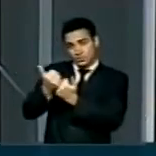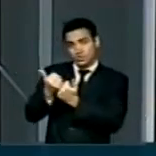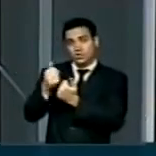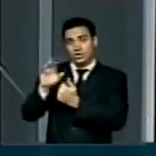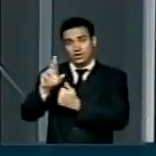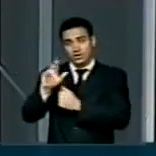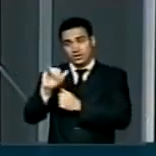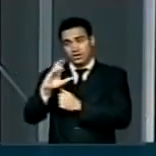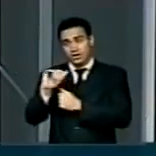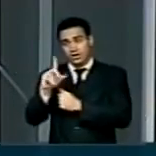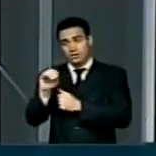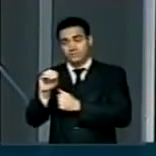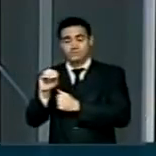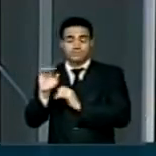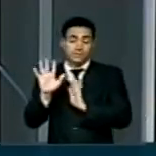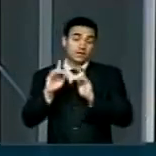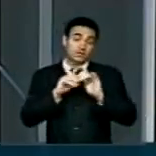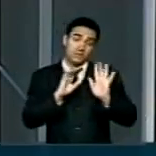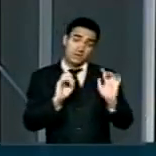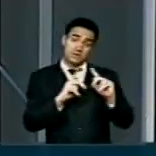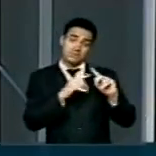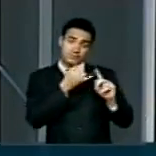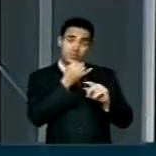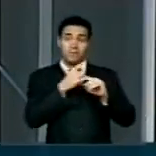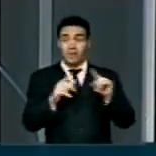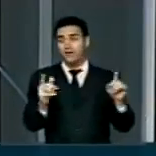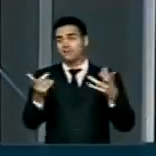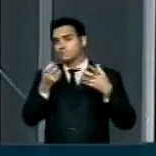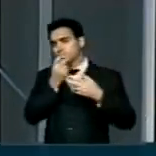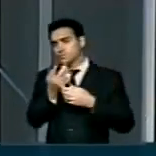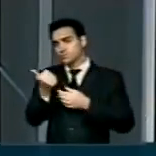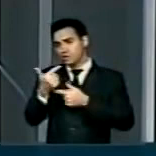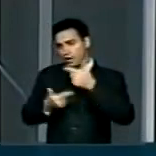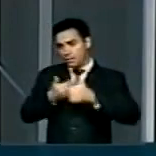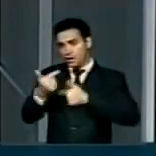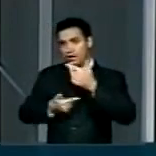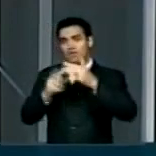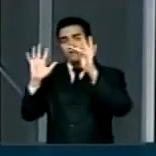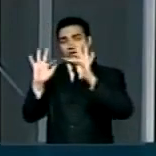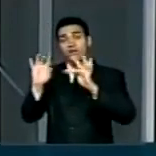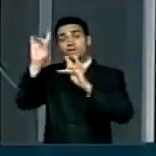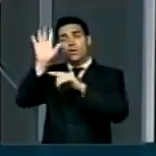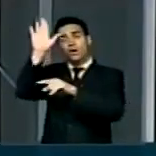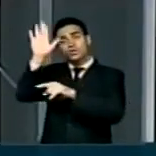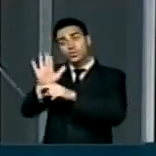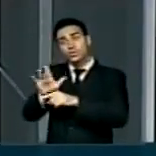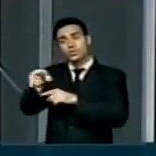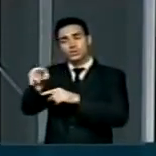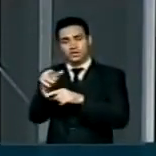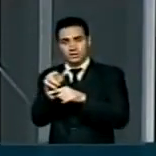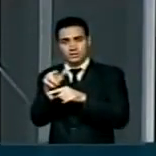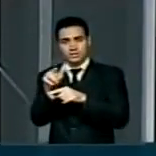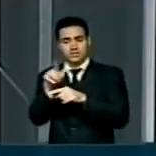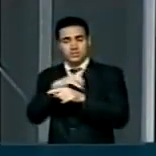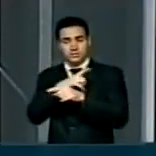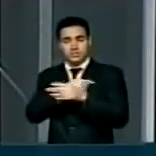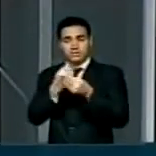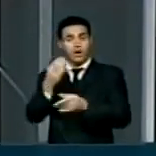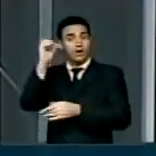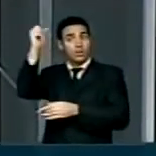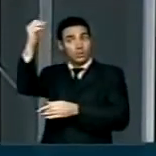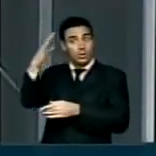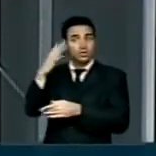lado, desejamos ao Ricardo muito sucesso, felicidades, que Deus ajude, que lhe dê luz suficiente para